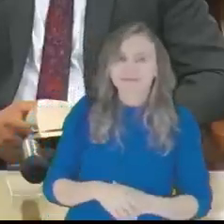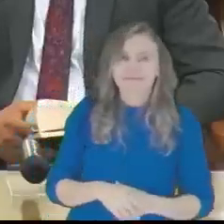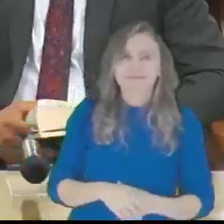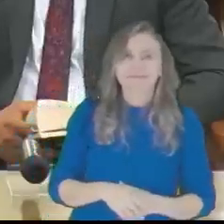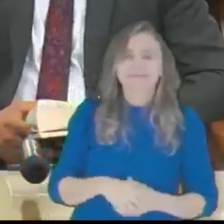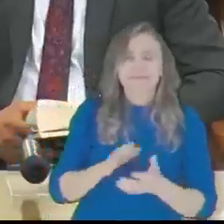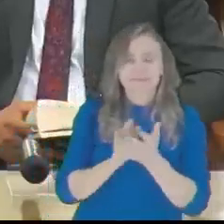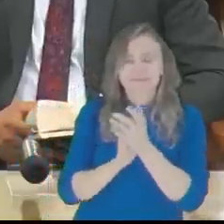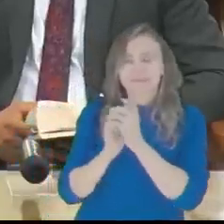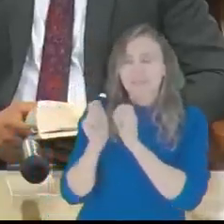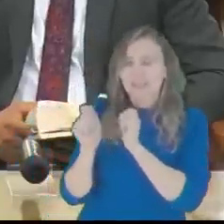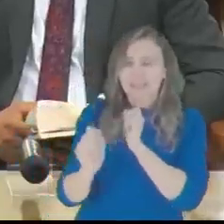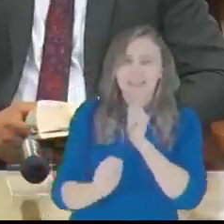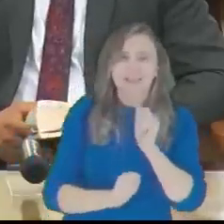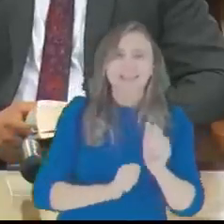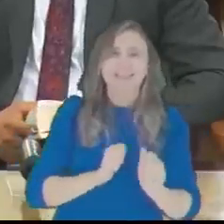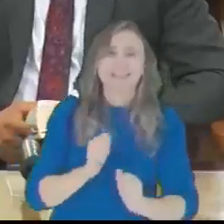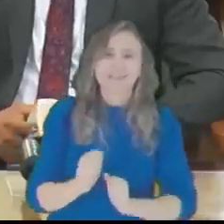Aleluia.